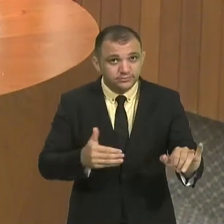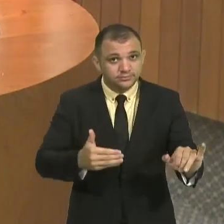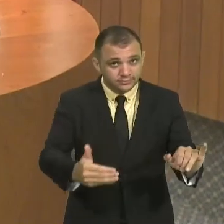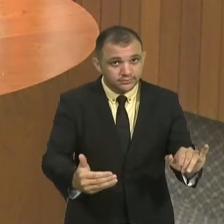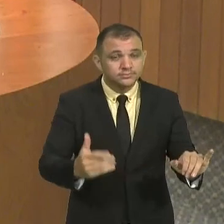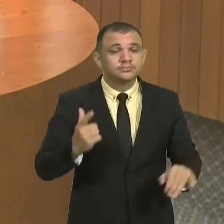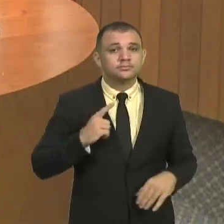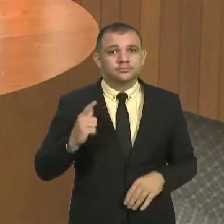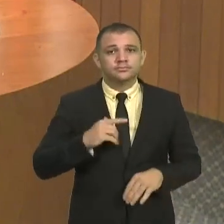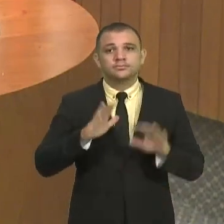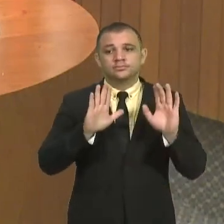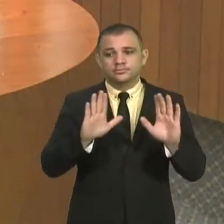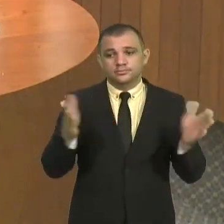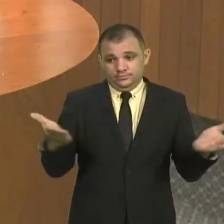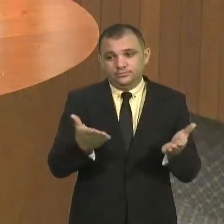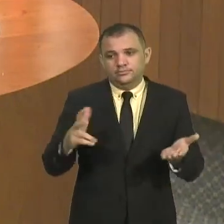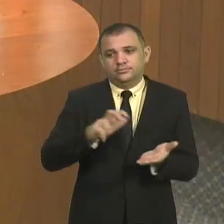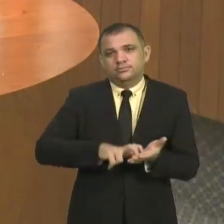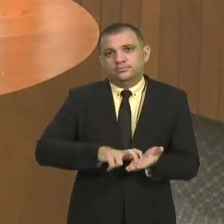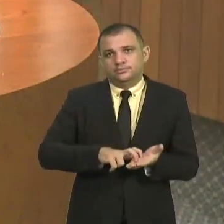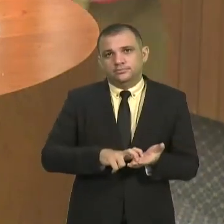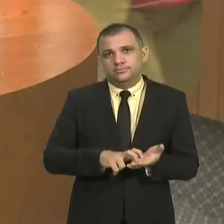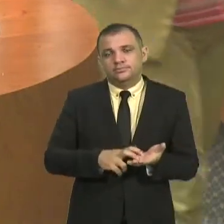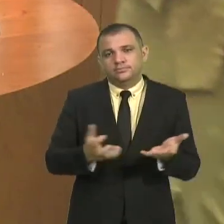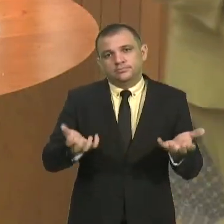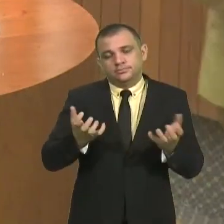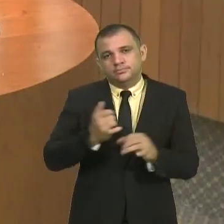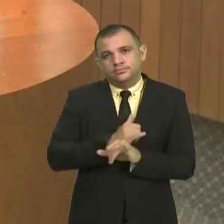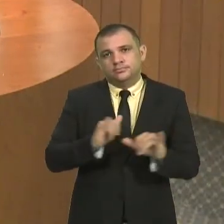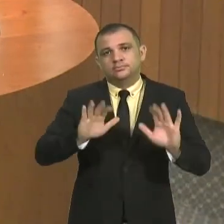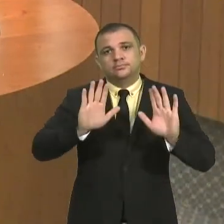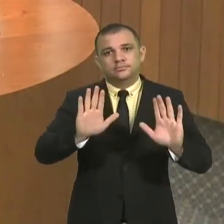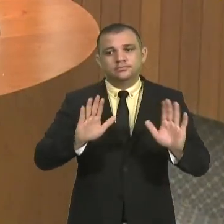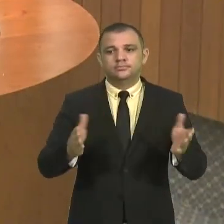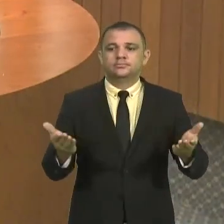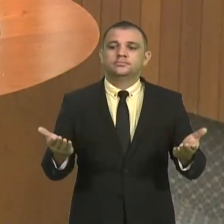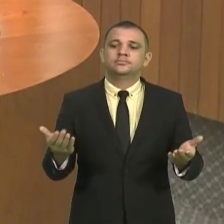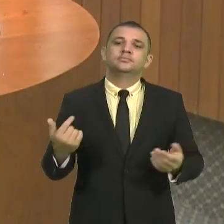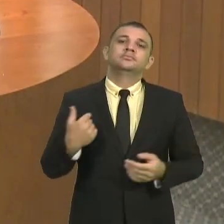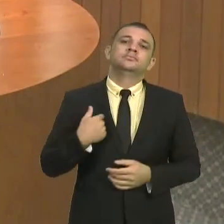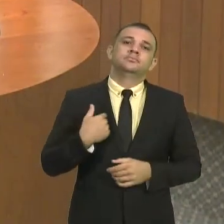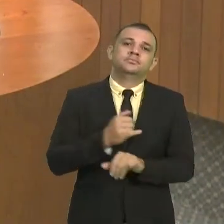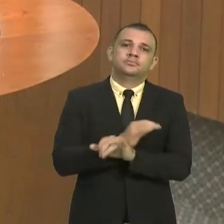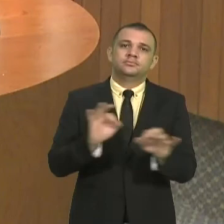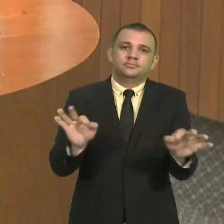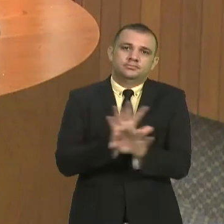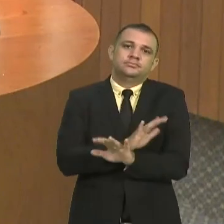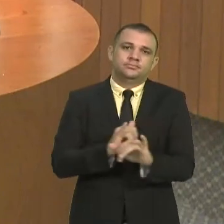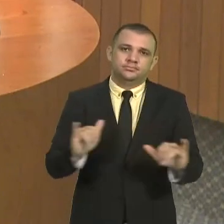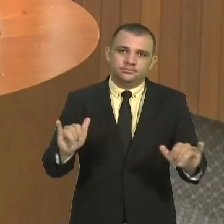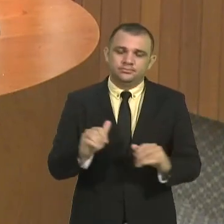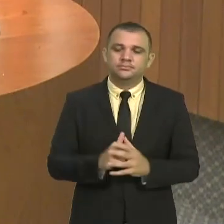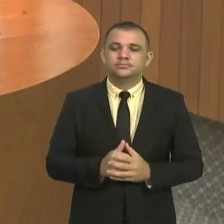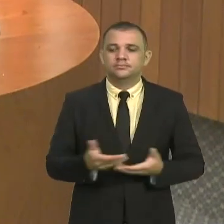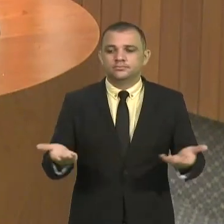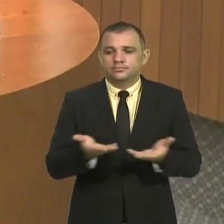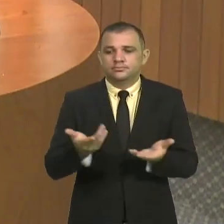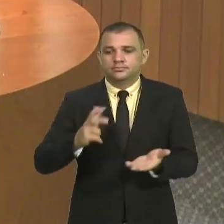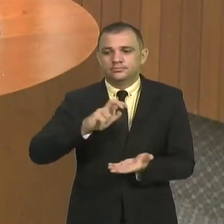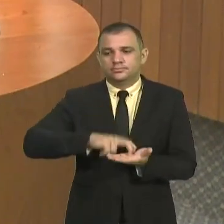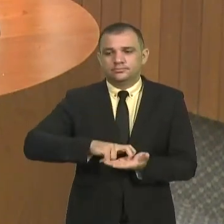fazer nesta manhã. Portanto, eram essas minhas palavras, e nesta manhã,